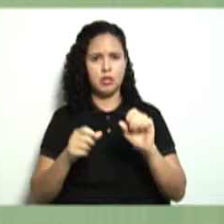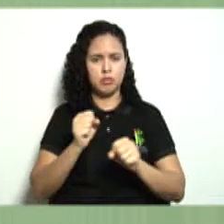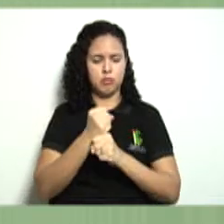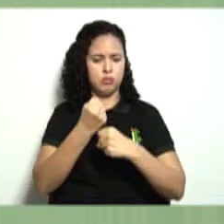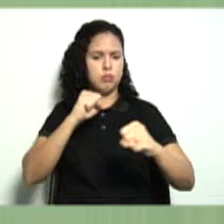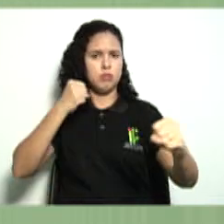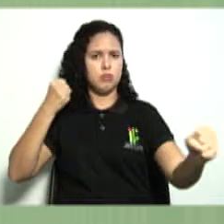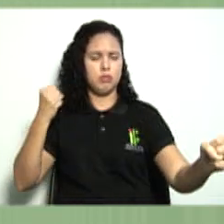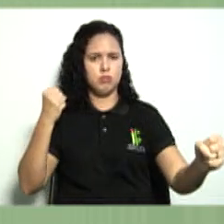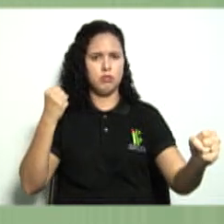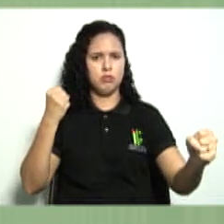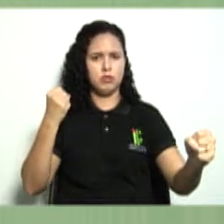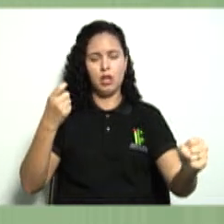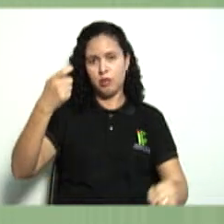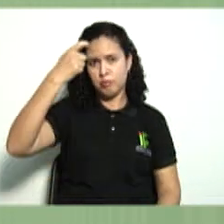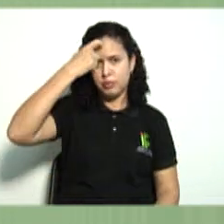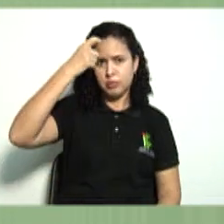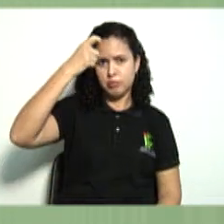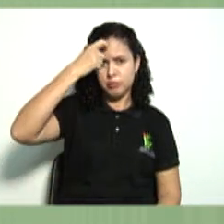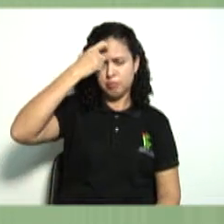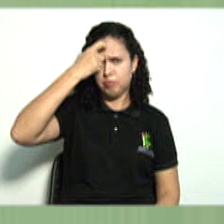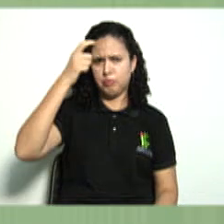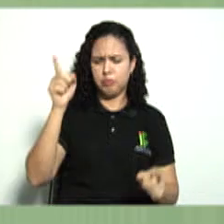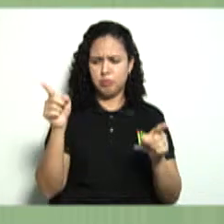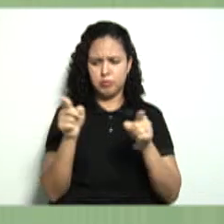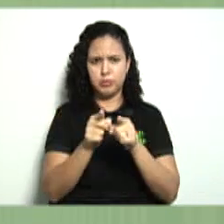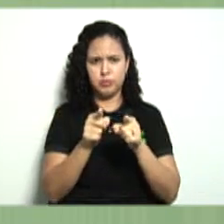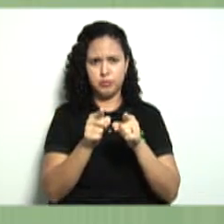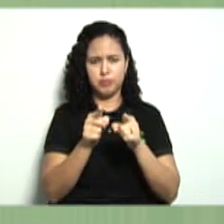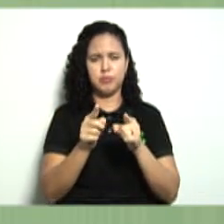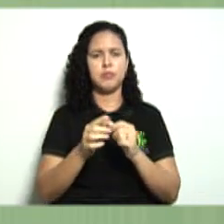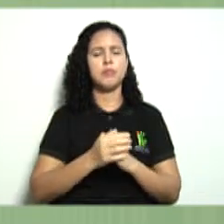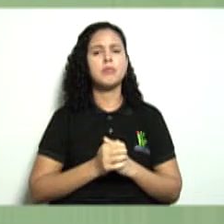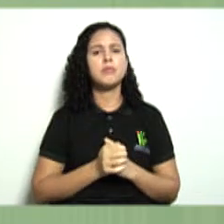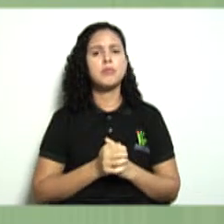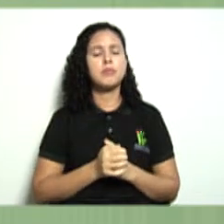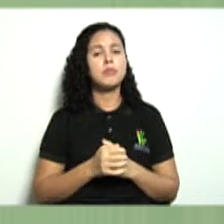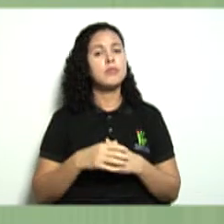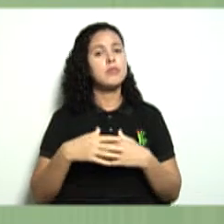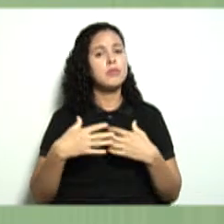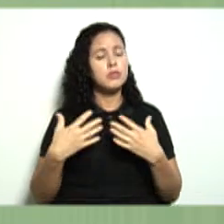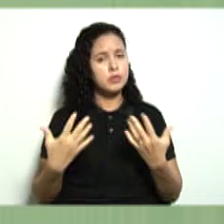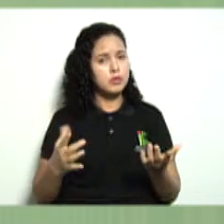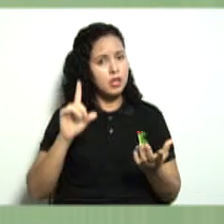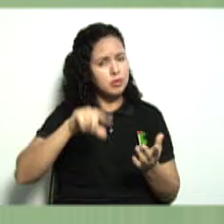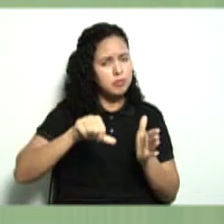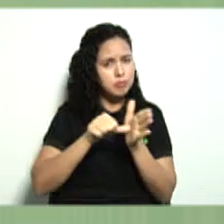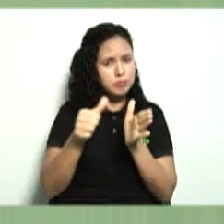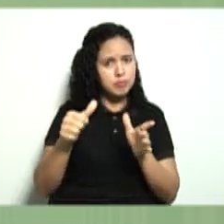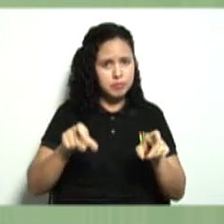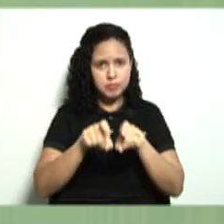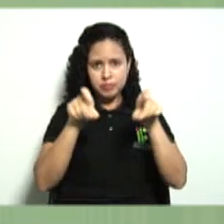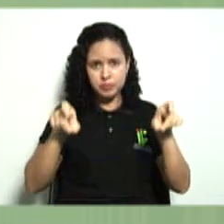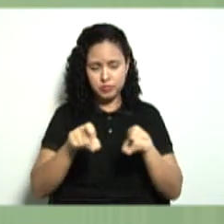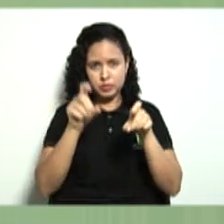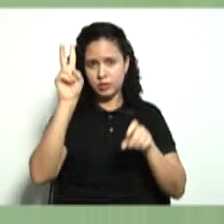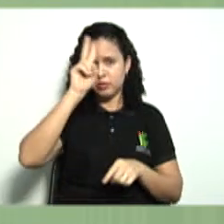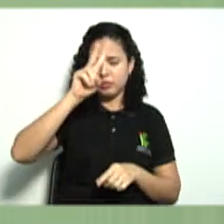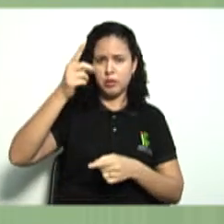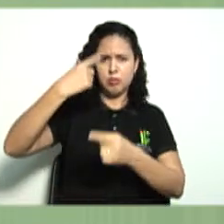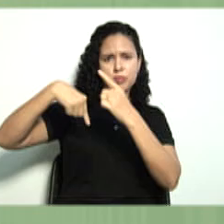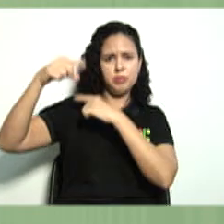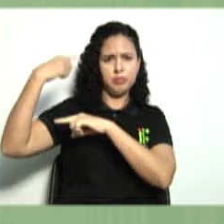né? Pouca capacidade de processamento. Então, esse daqui foi o primeiro computador da